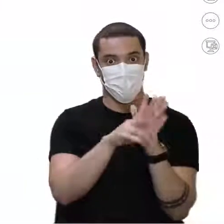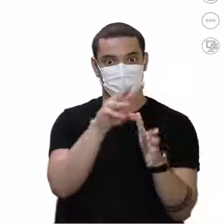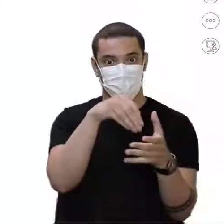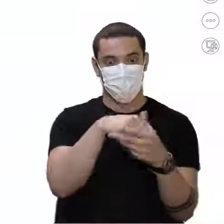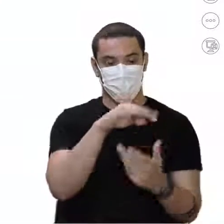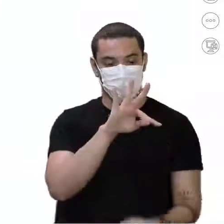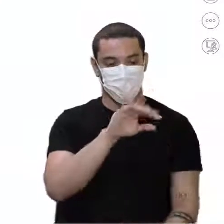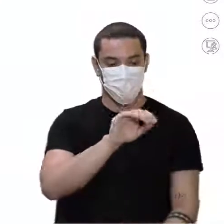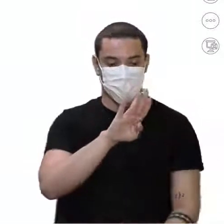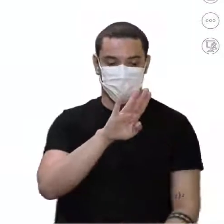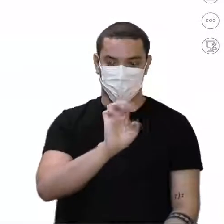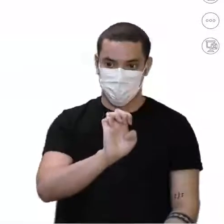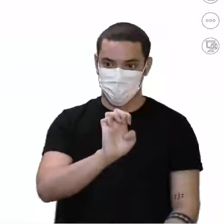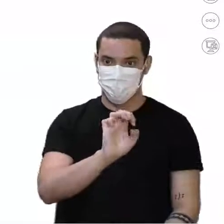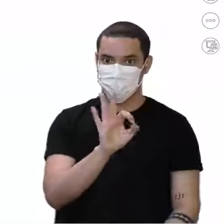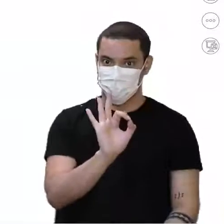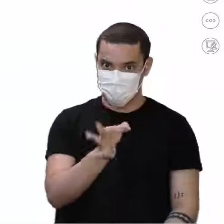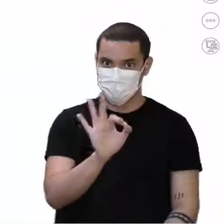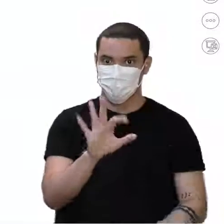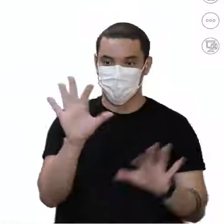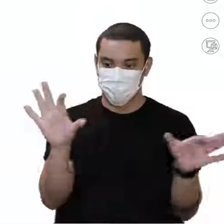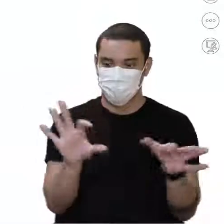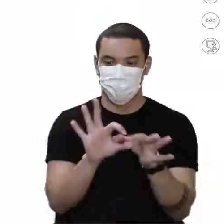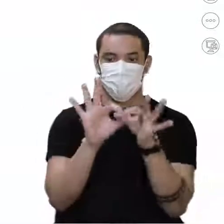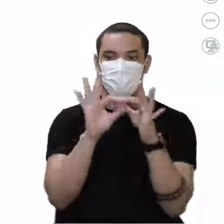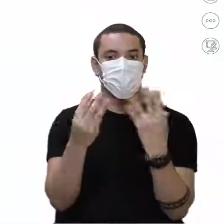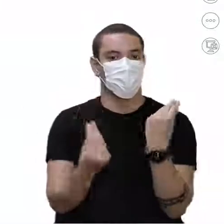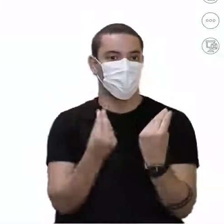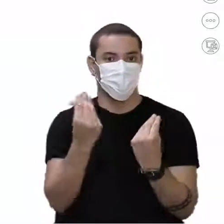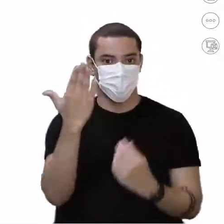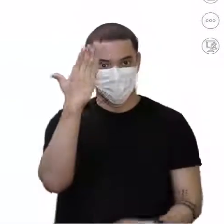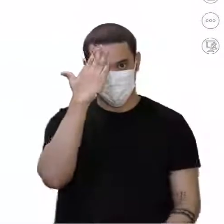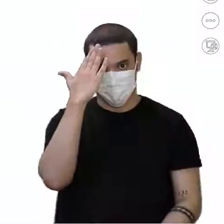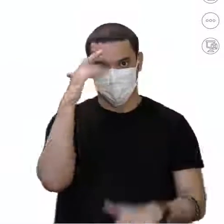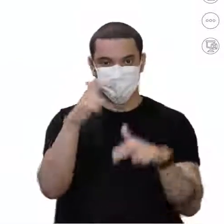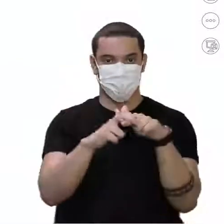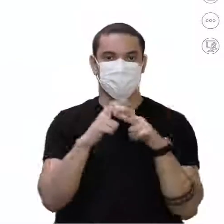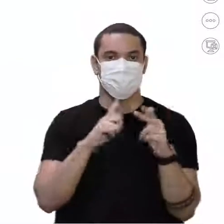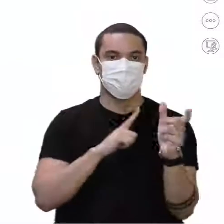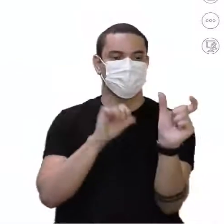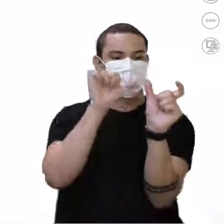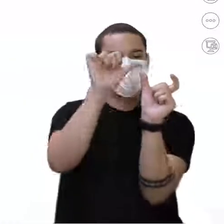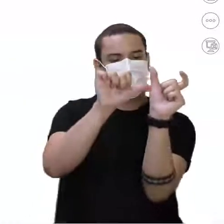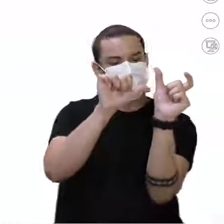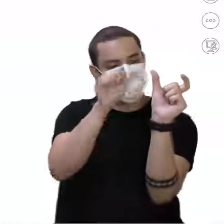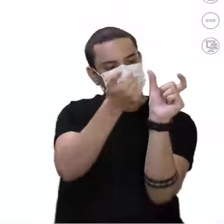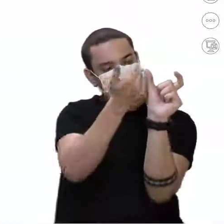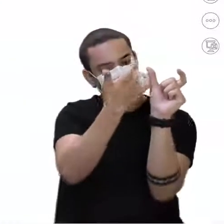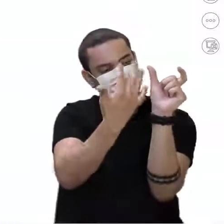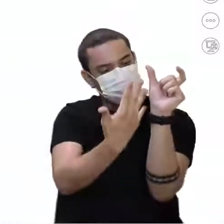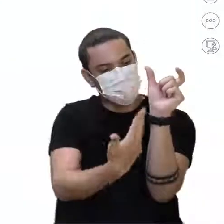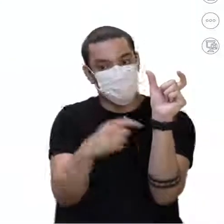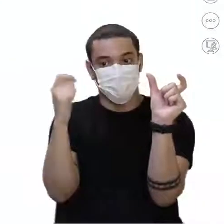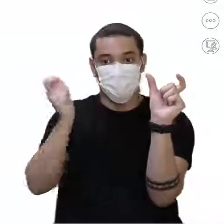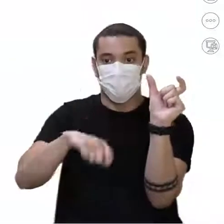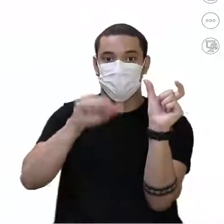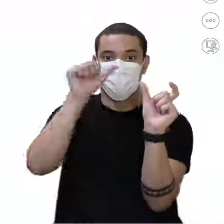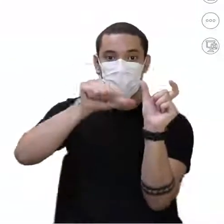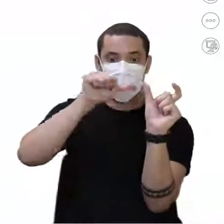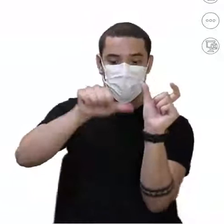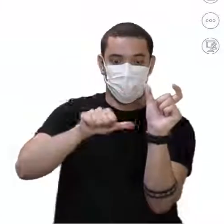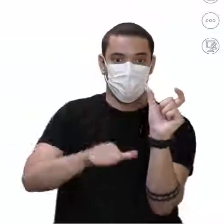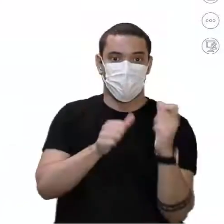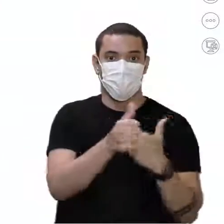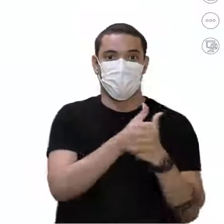significa ser e estar, isso ser em conjugação. Aí nas conjugações eles têm, né, as suas mudanças de acordo com